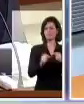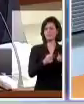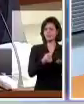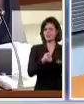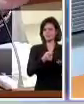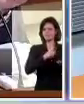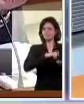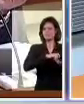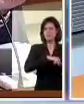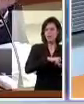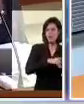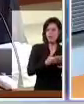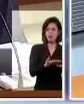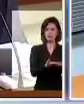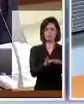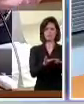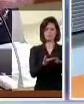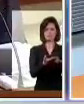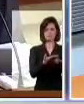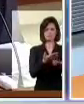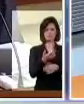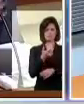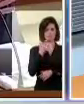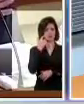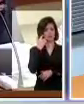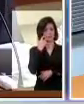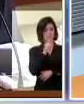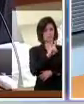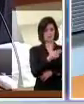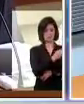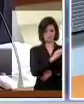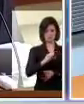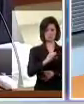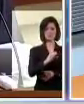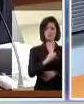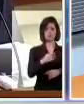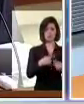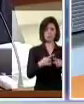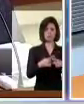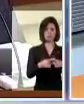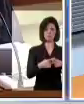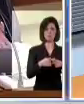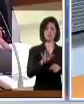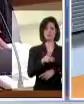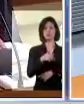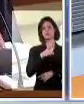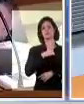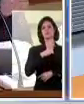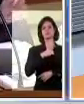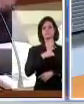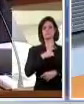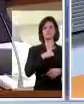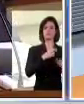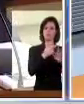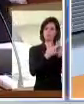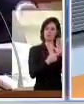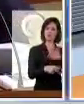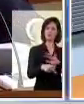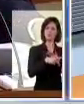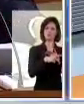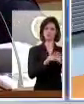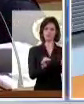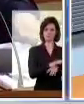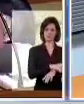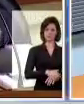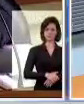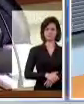votação as ações declaratórias de constitucionalidade, a própria Rosa disse que votaria